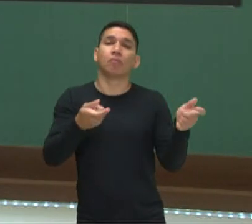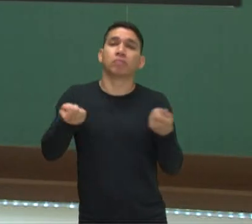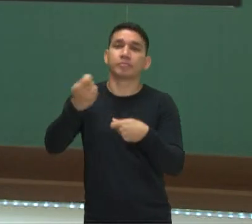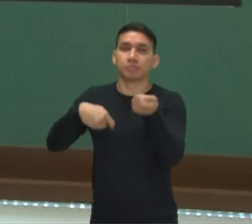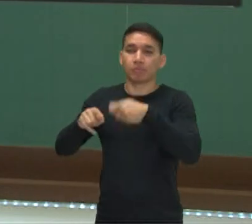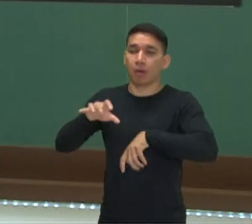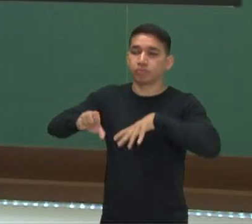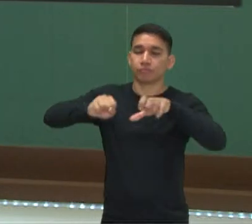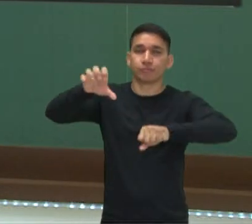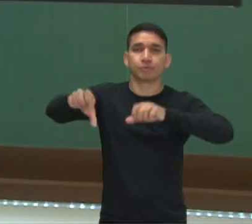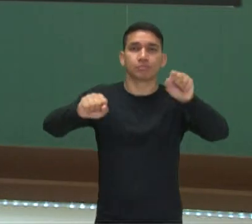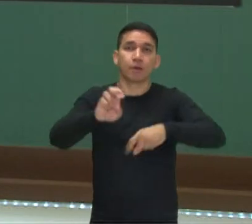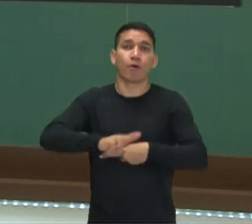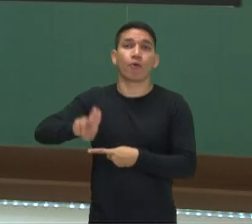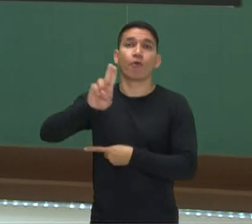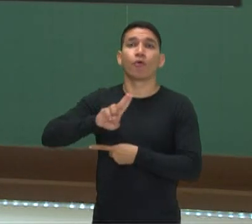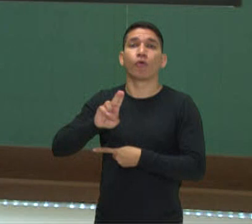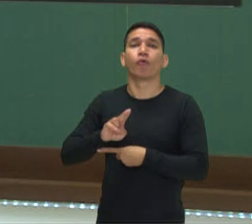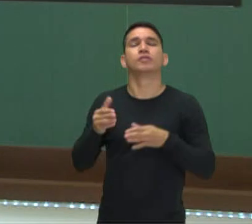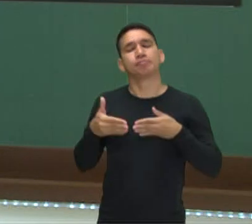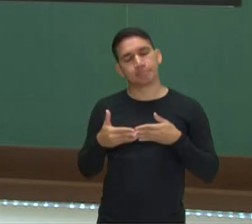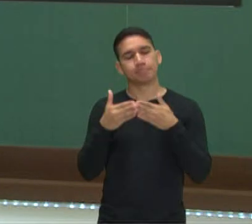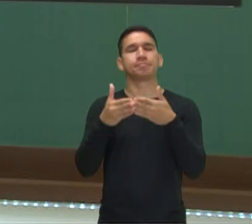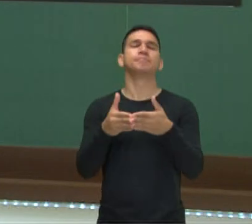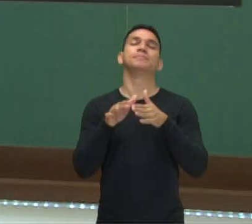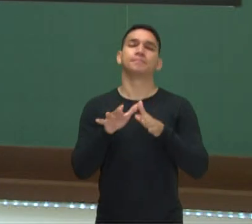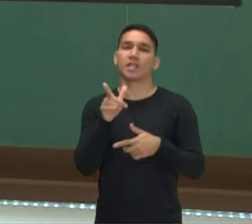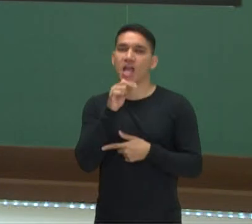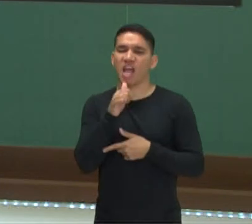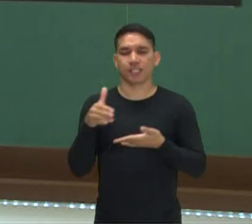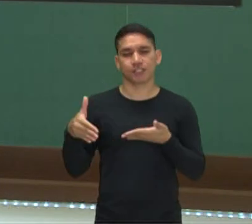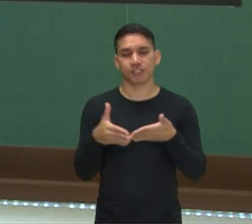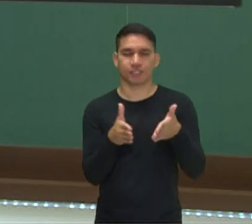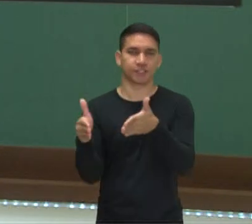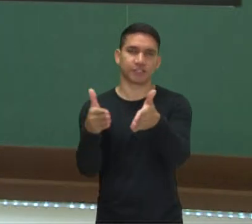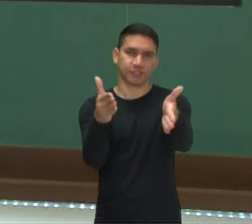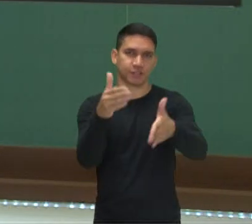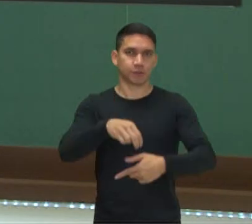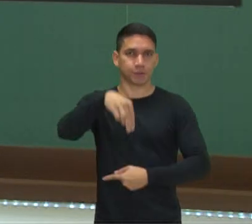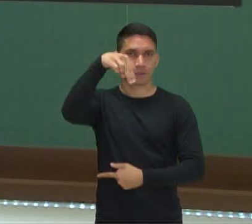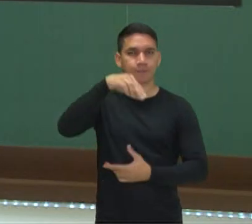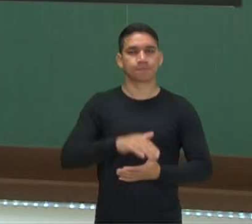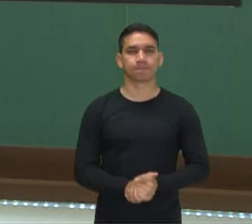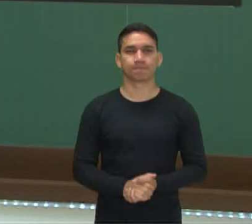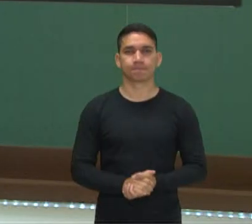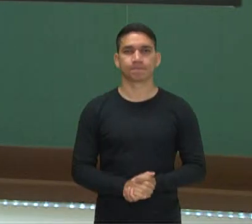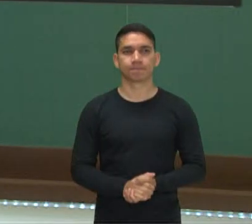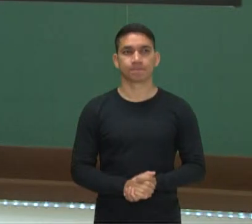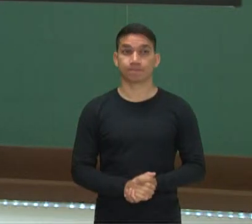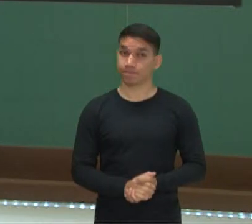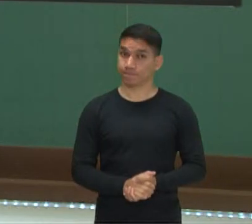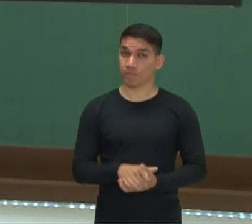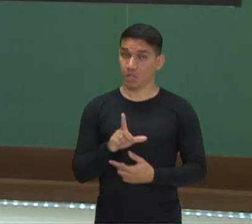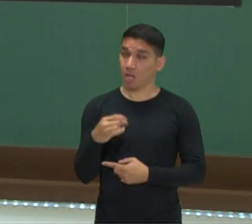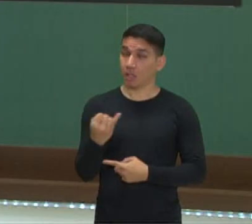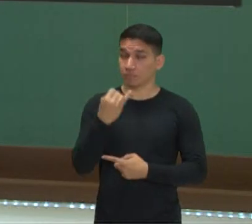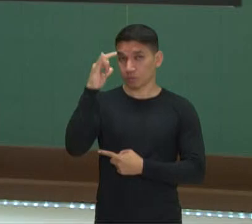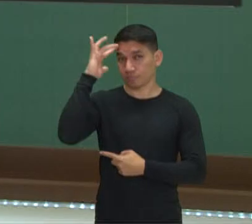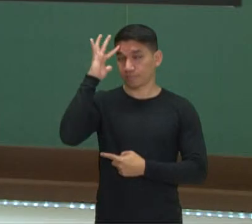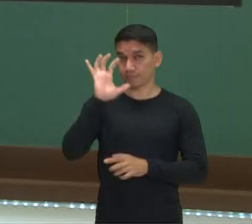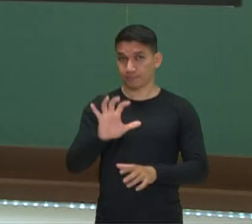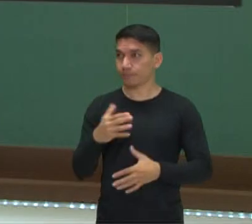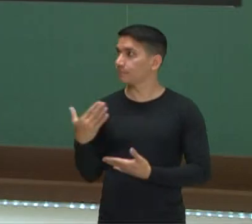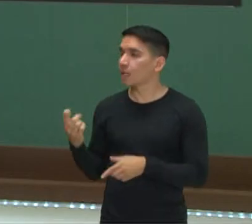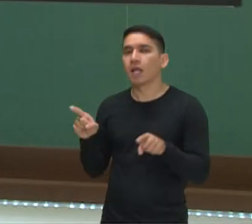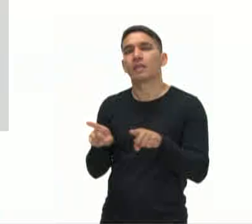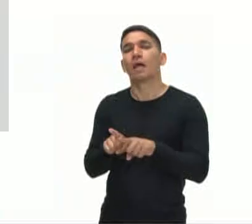de ocupação, utilizando ali, navegando pelos grandes rios da região norte, certo? Então é importantíssimo pensar ali.